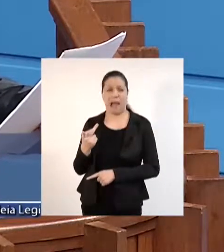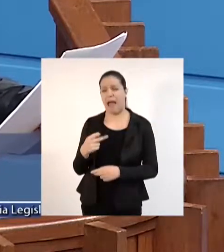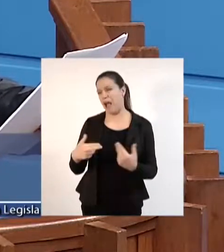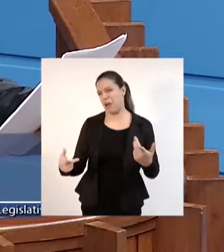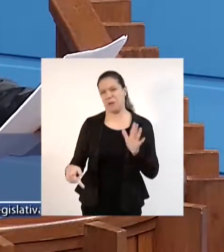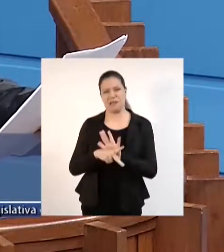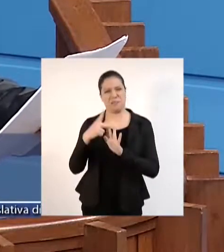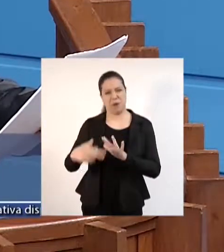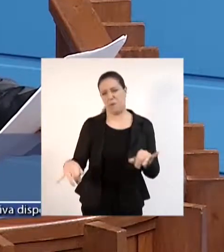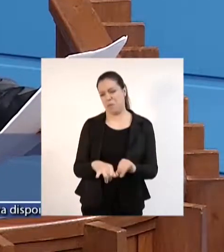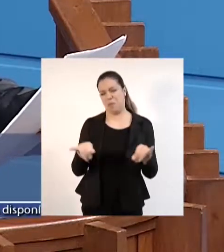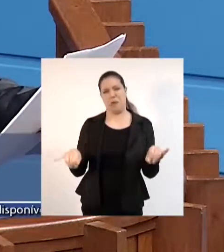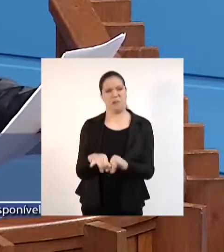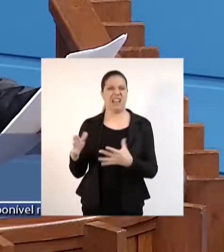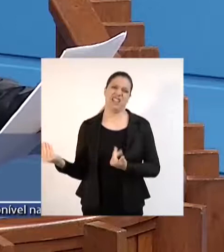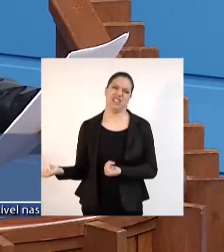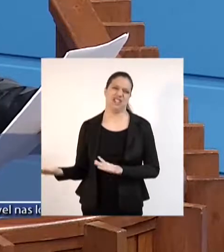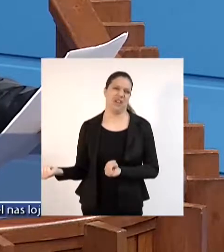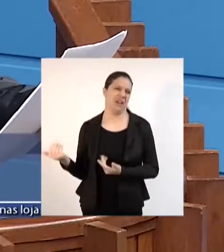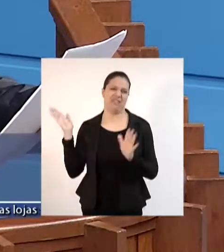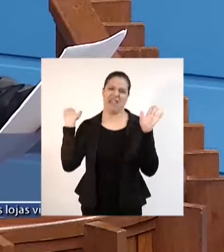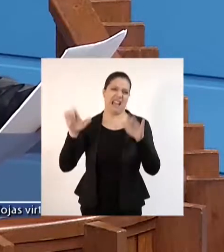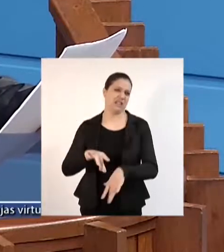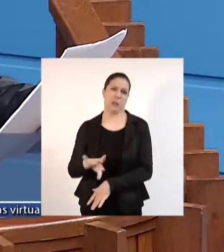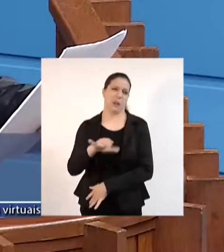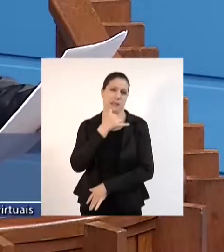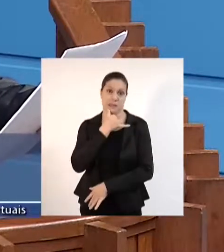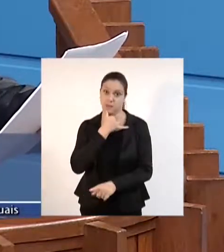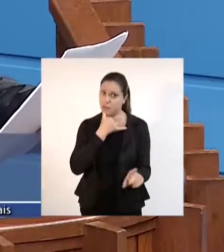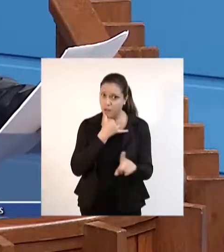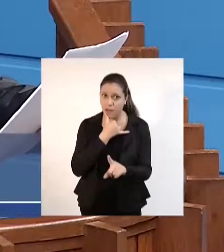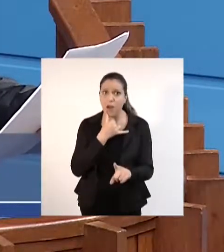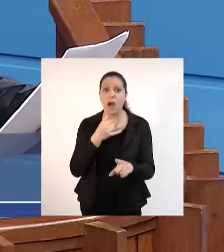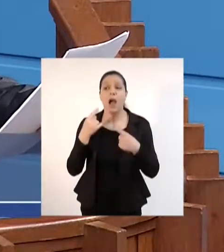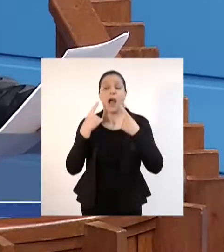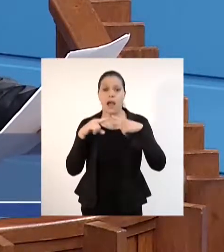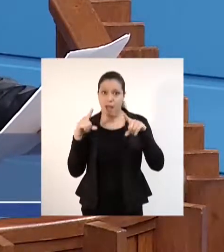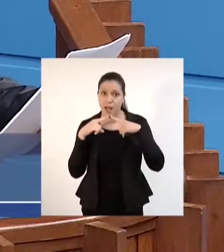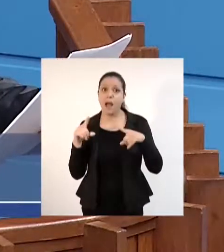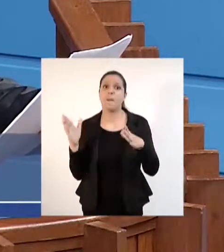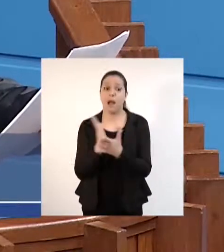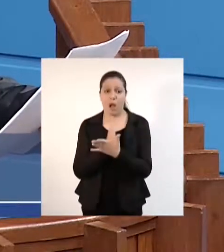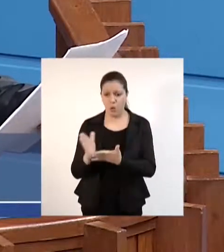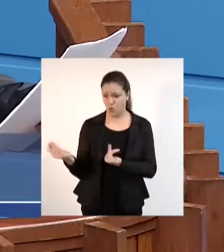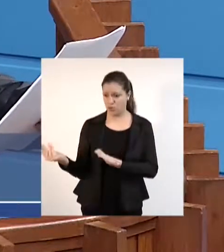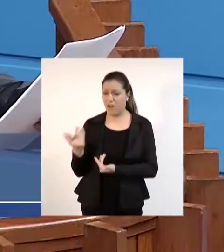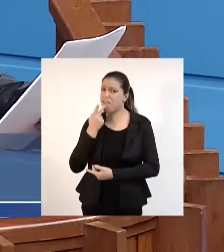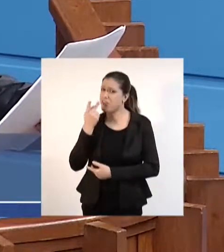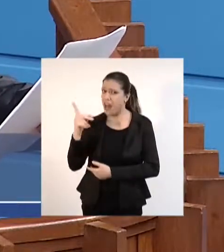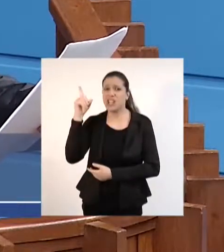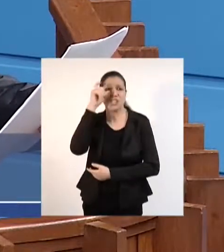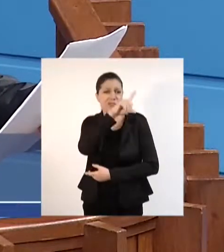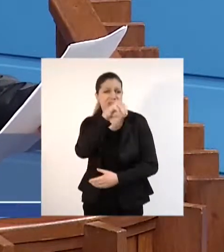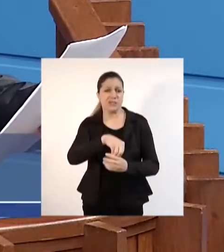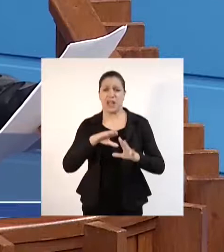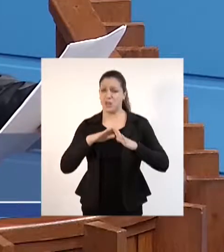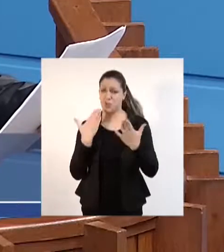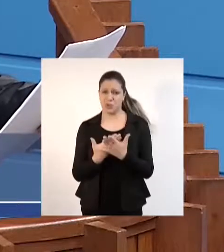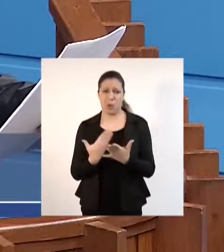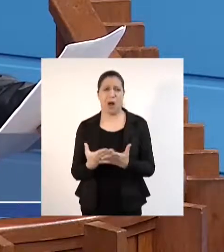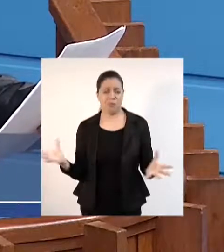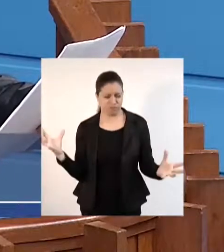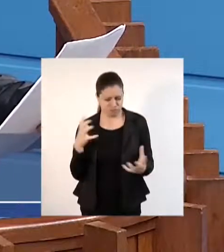adolescente. Não acreditam na gente, reclamam adolescentes sobre a falta de atenção aos alunos dentro da escola. Eles são parte de